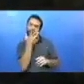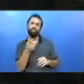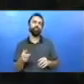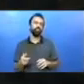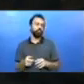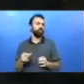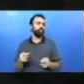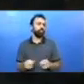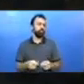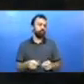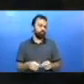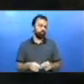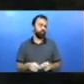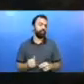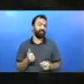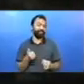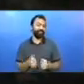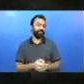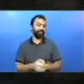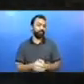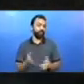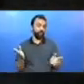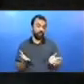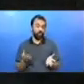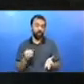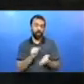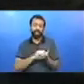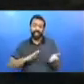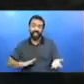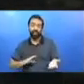os materiais que vocês têm em casa. Combinado? E agora vamos para a nossa